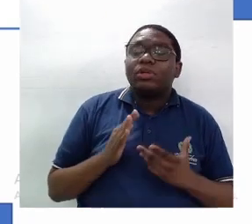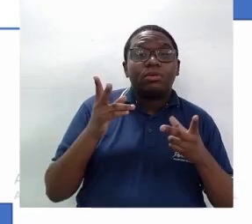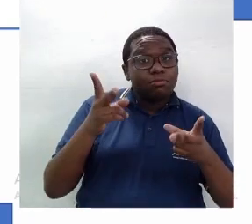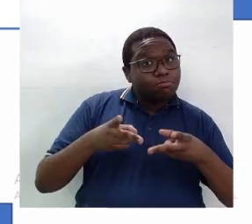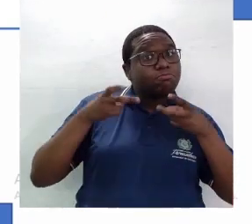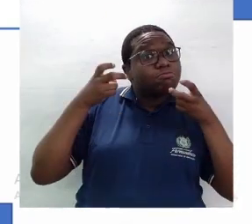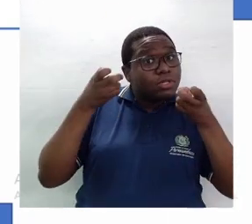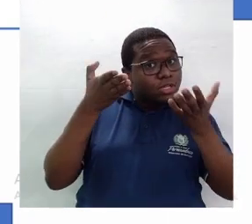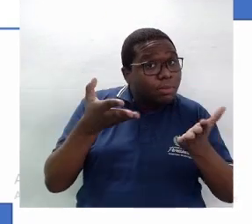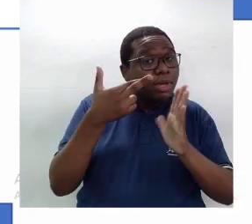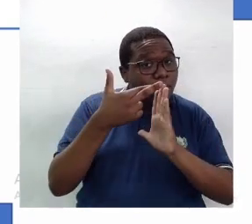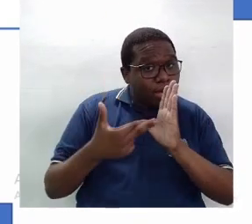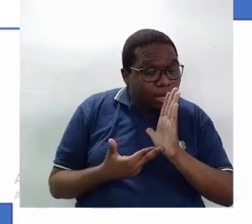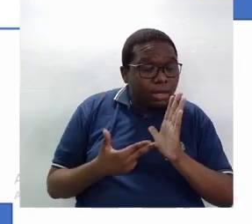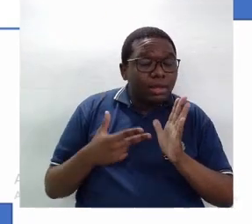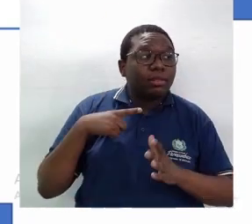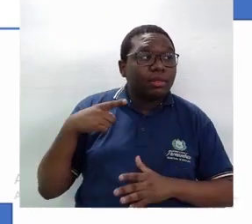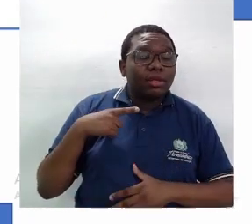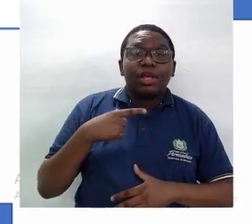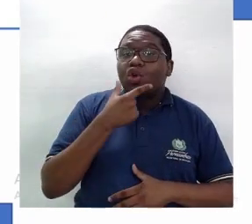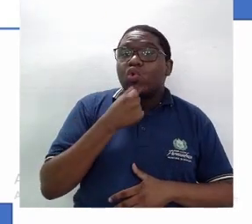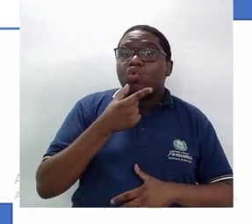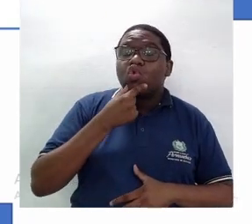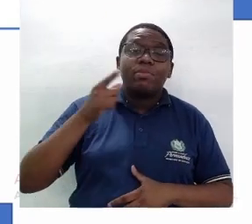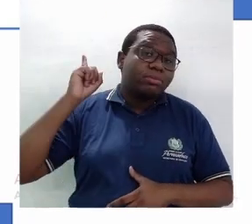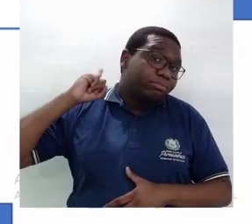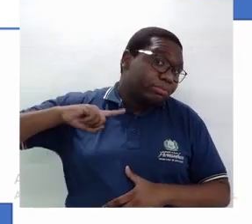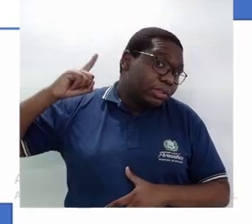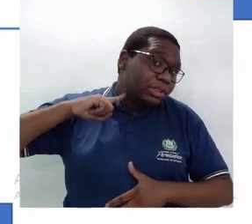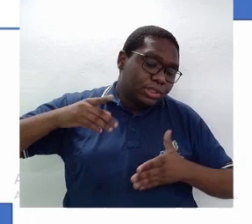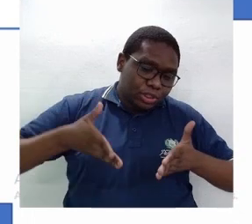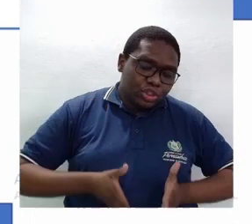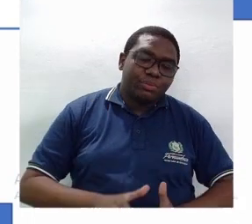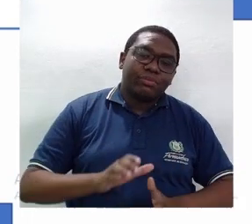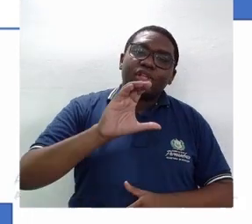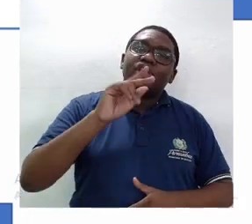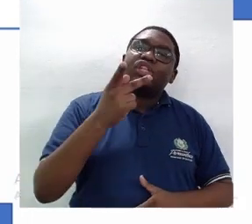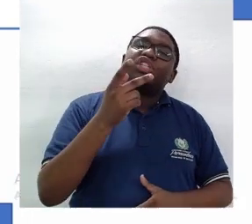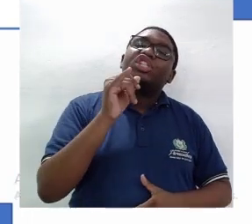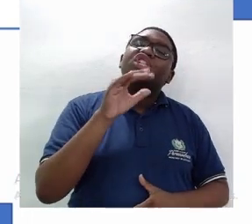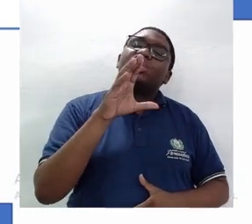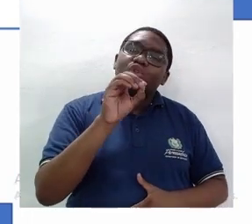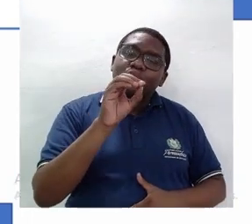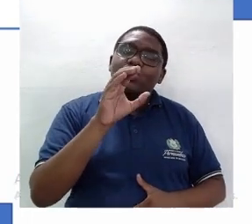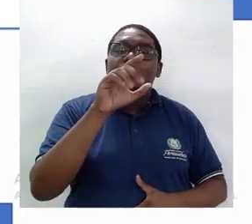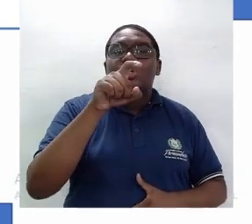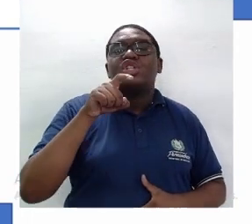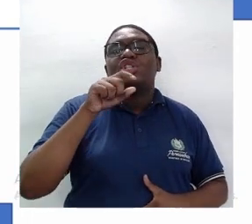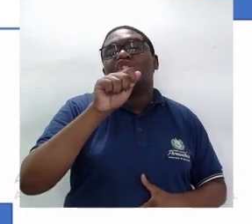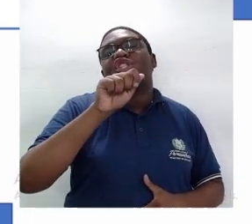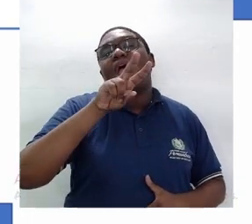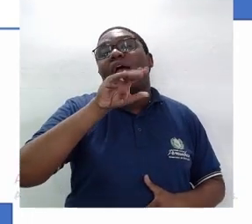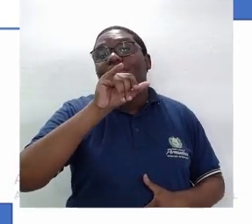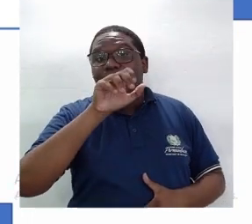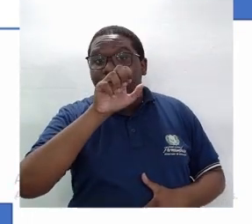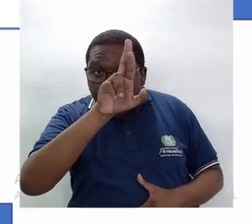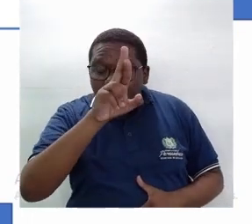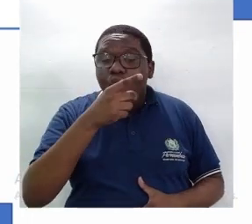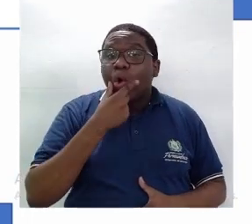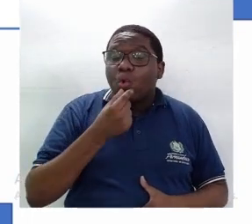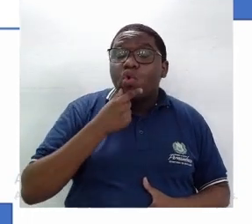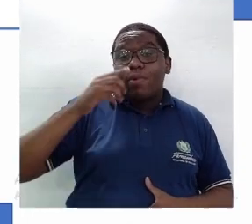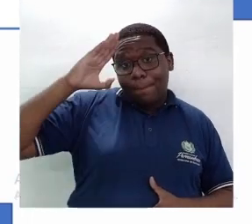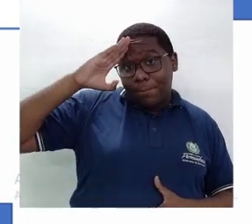destacam nessa doutrina. Temos aqui o mineiro Chico Xavier, seu nome é Francisco Cândido Xavier, um dos